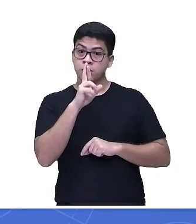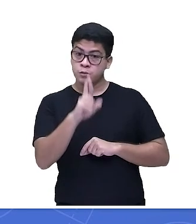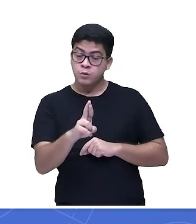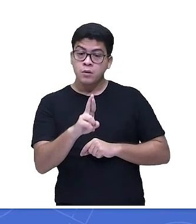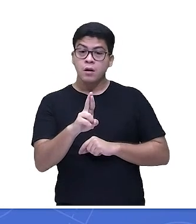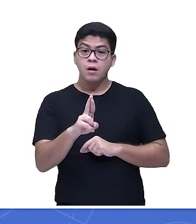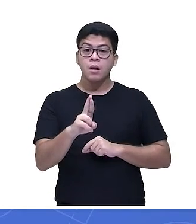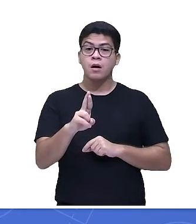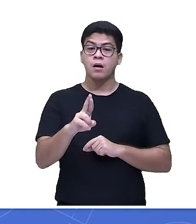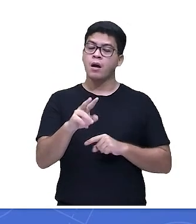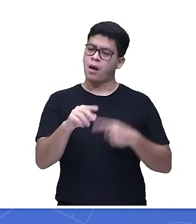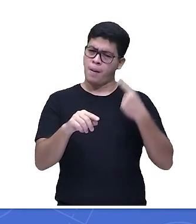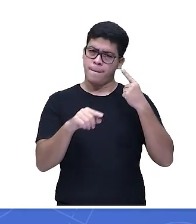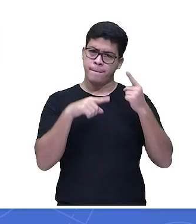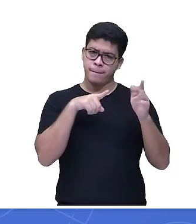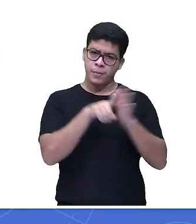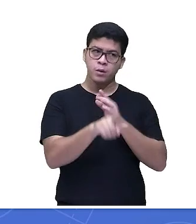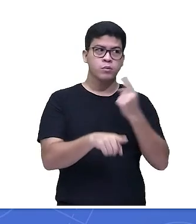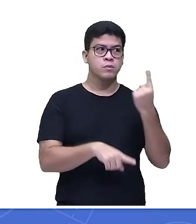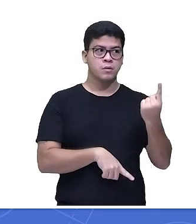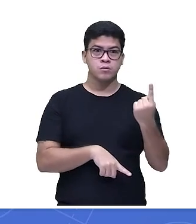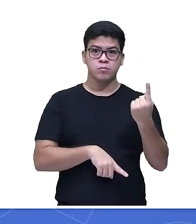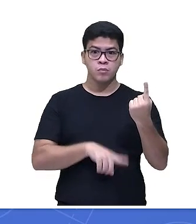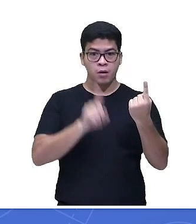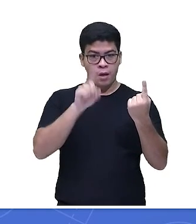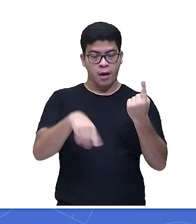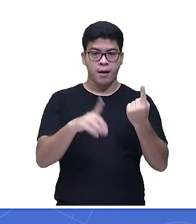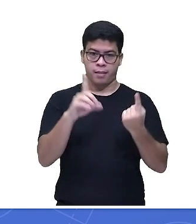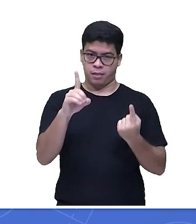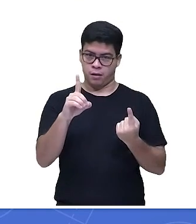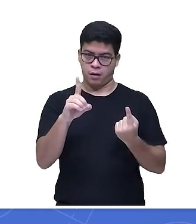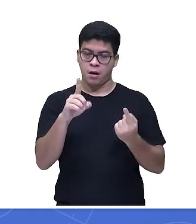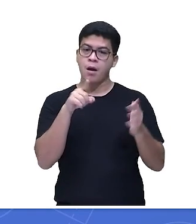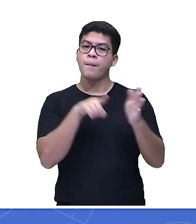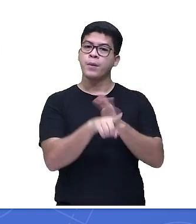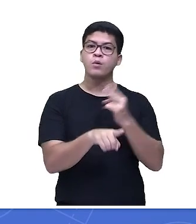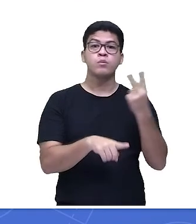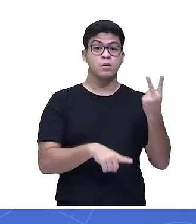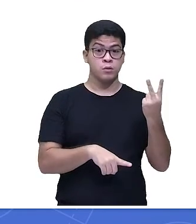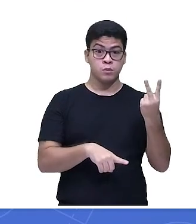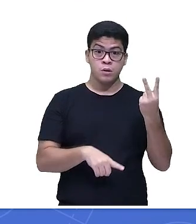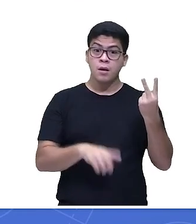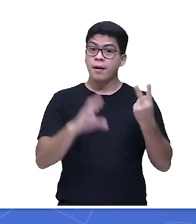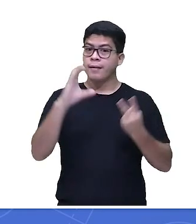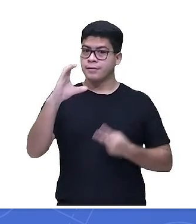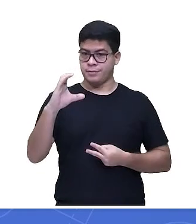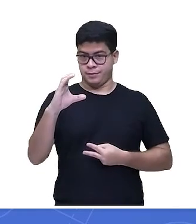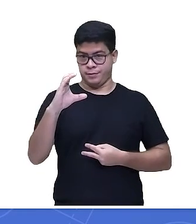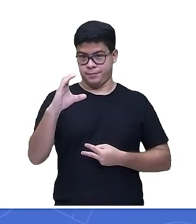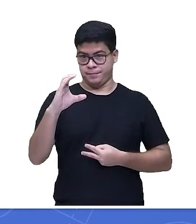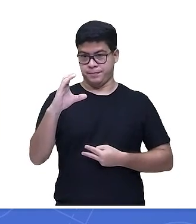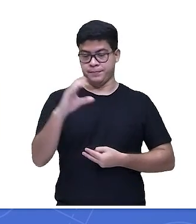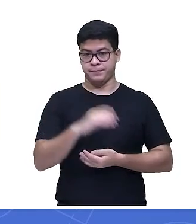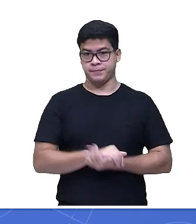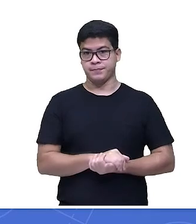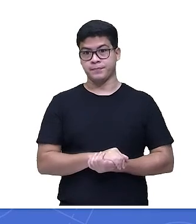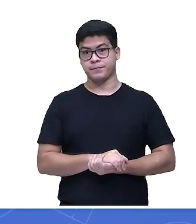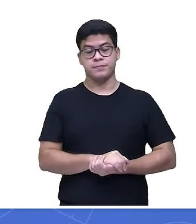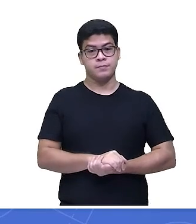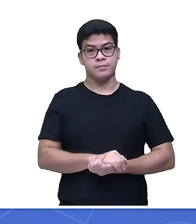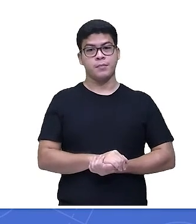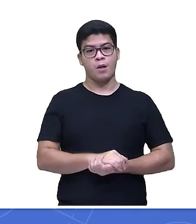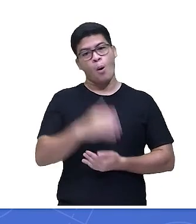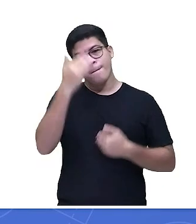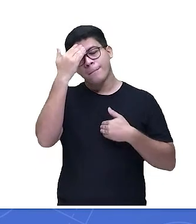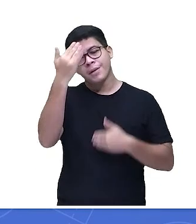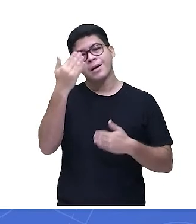disse que a primeira questão é a letra D e a questão número 2 é a letra C.